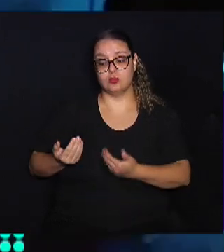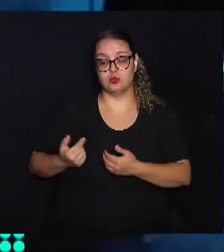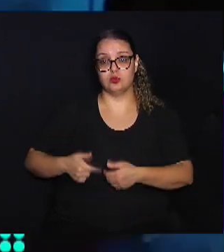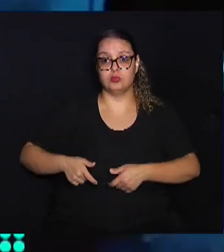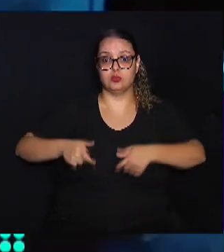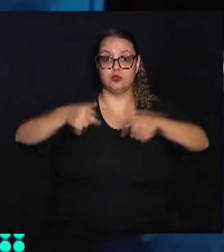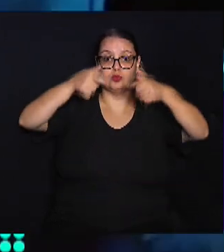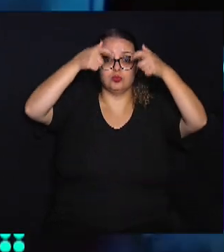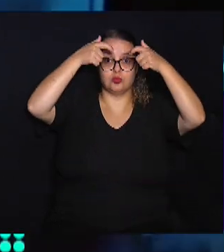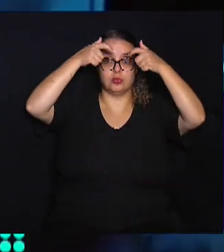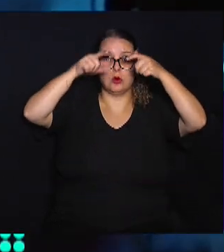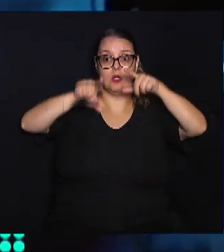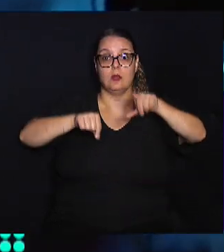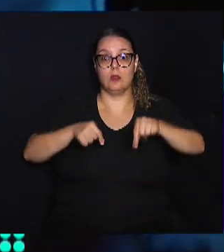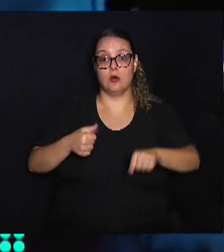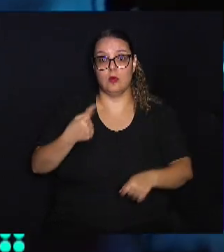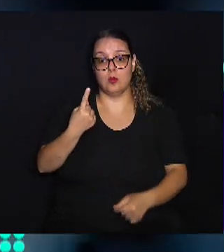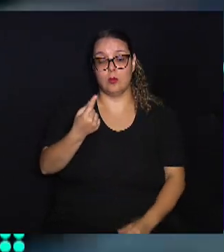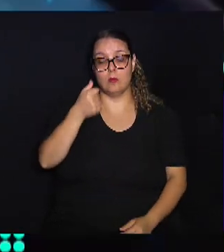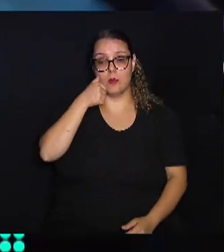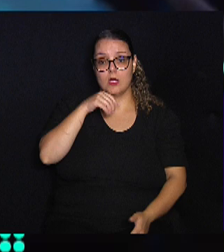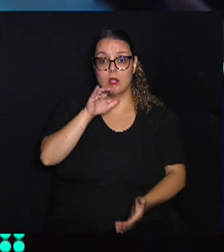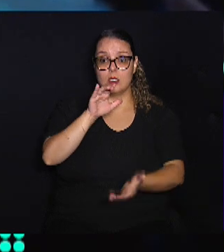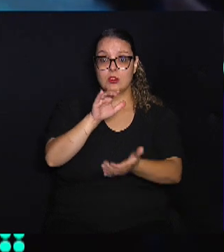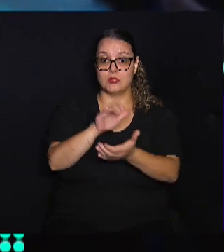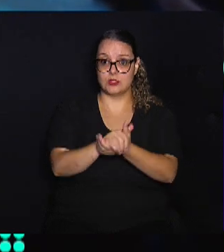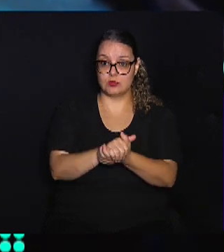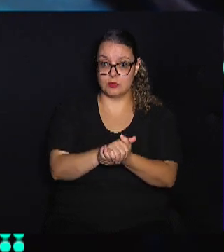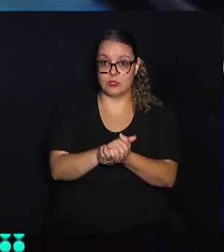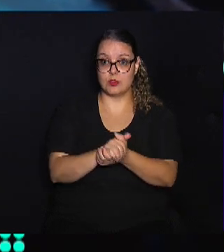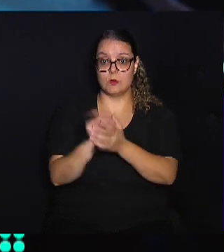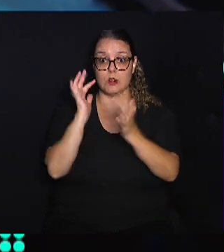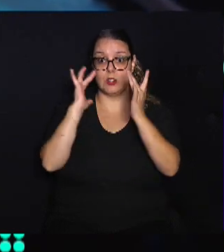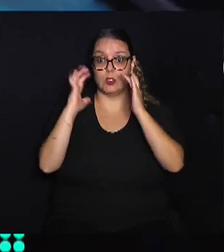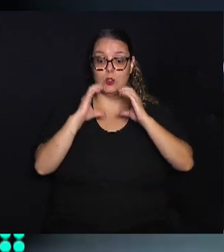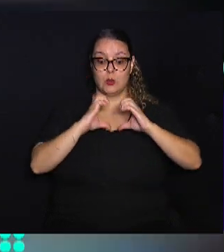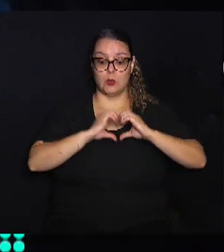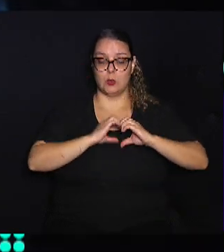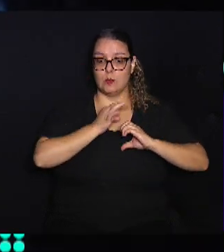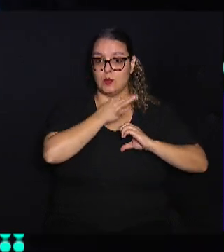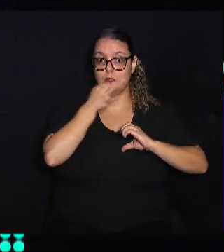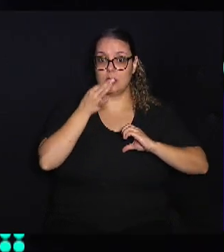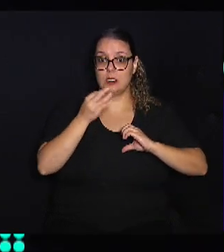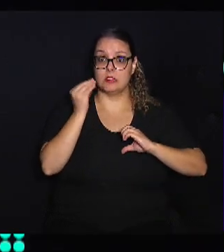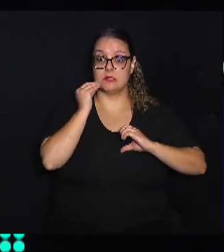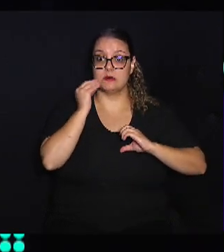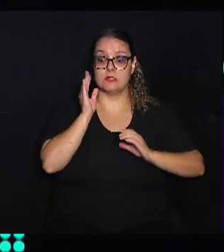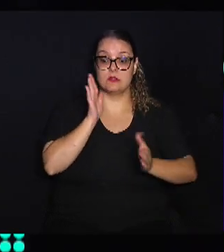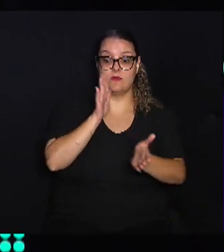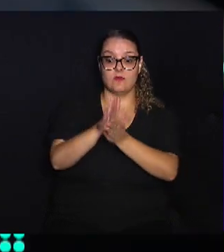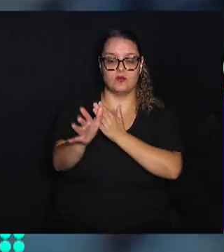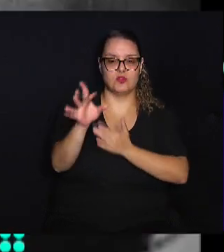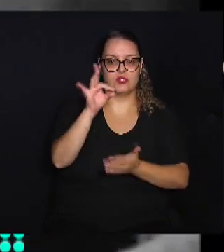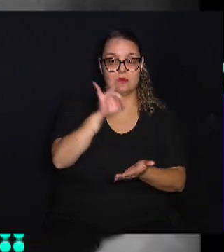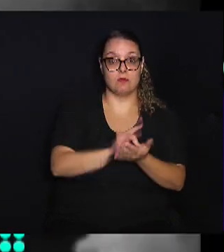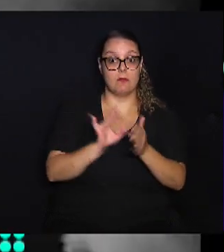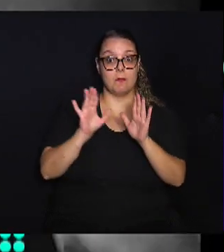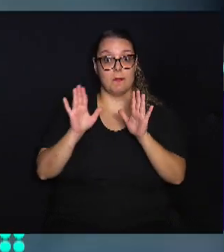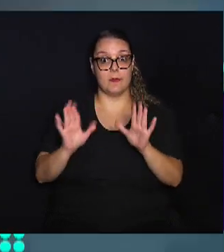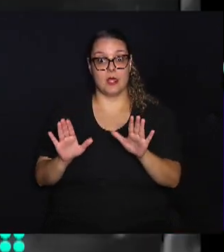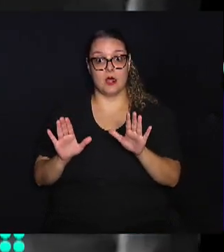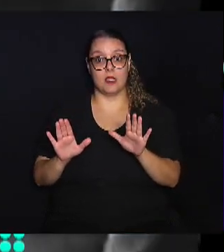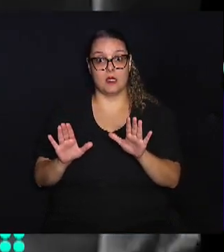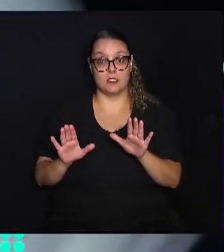que escolher uma esposa. Sonhando com um amor ideal, ele tenta fugir dessa realidade, mas o